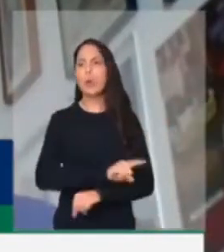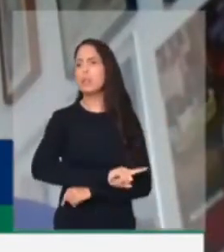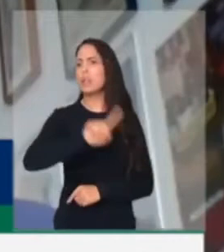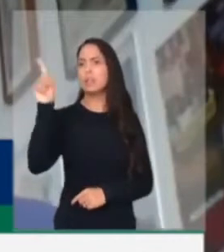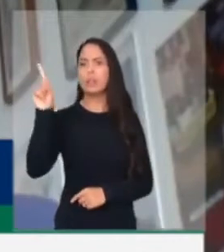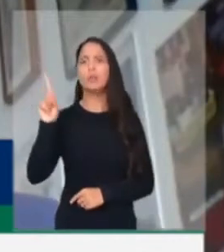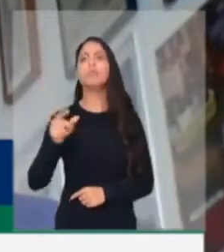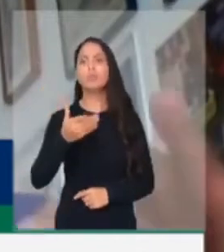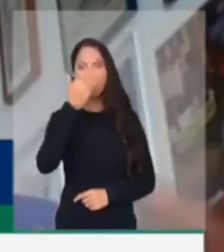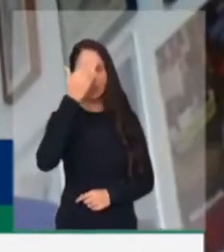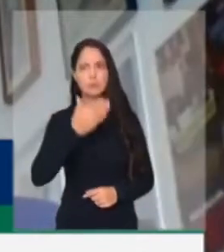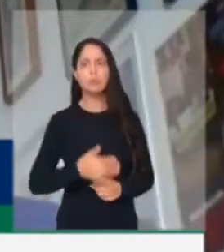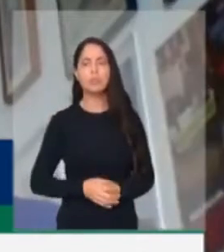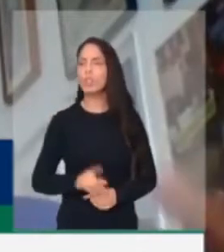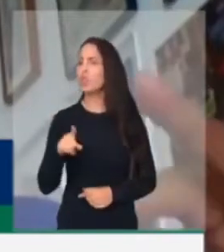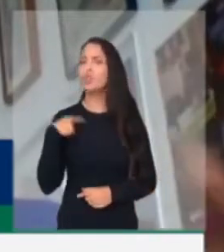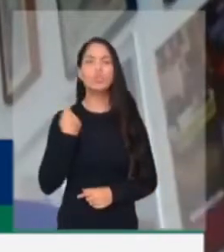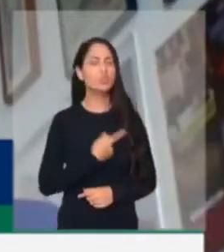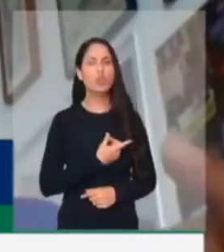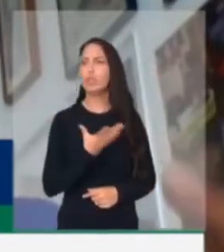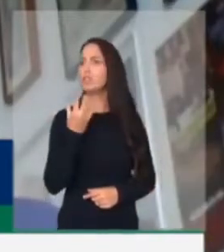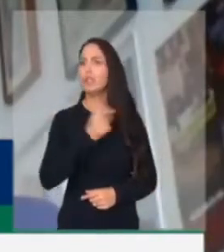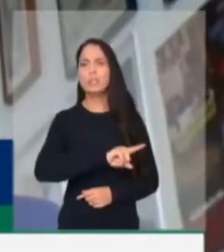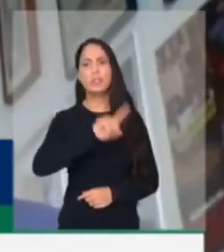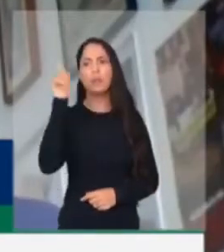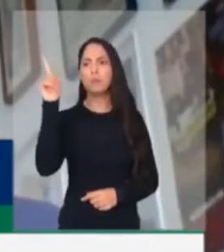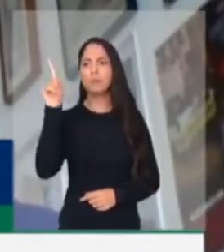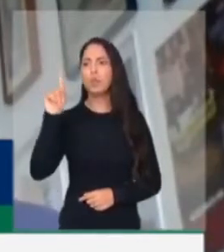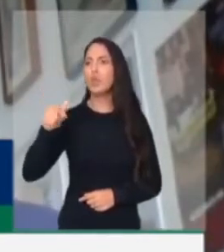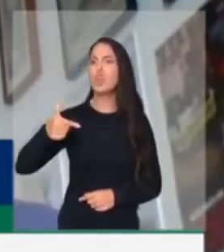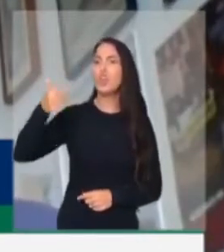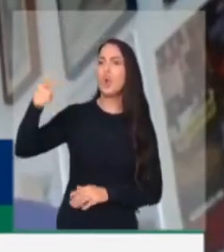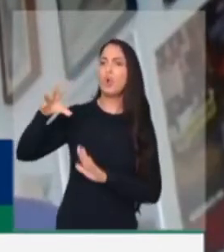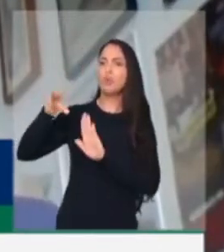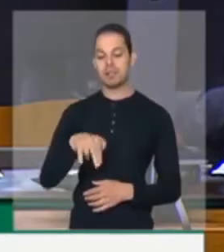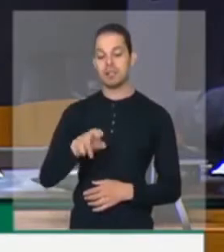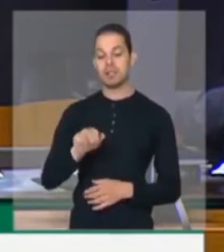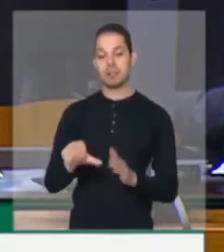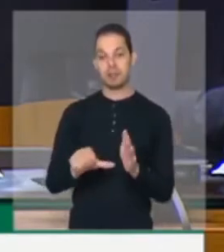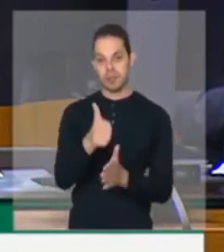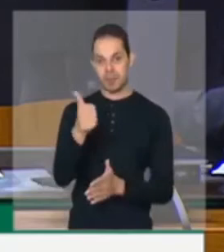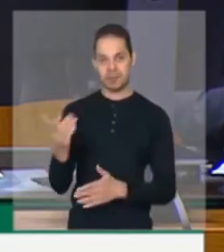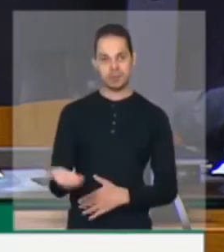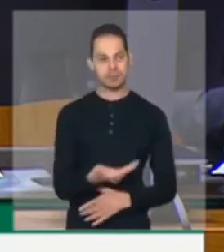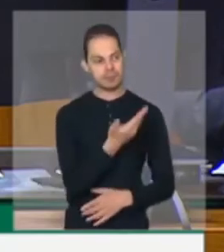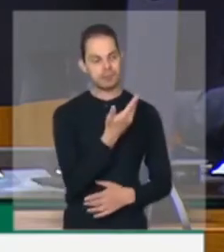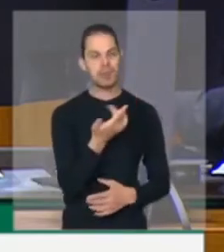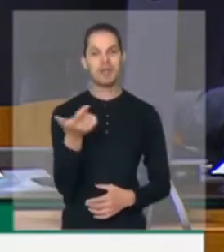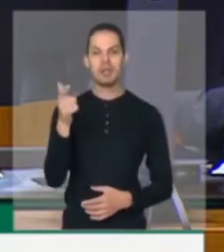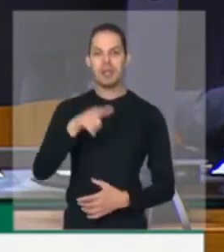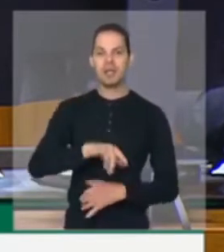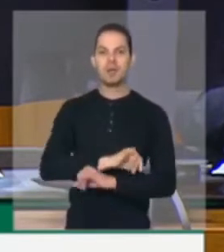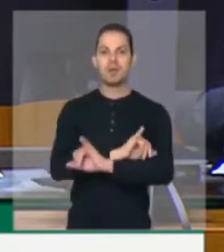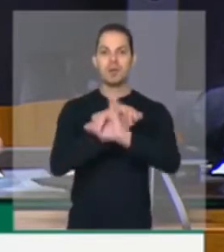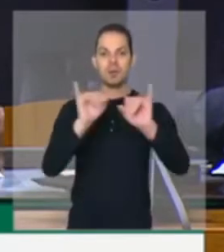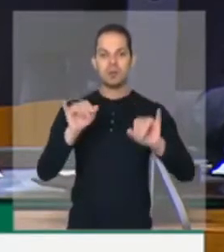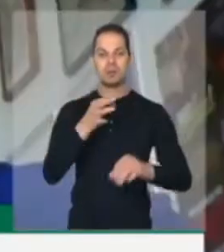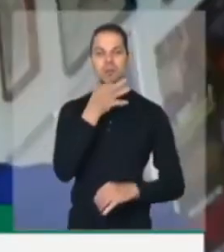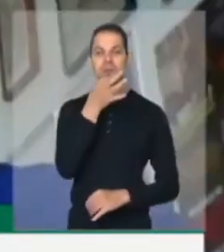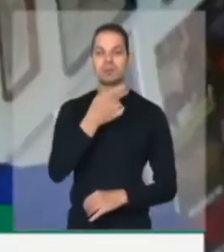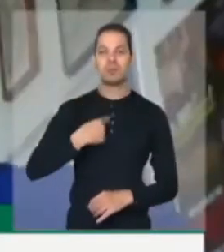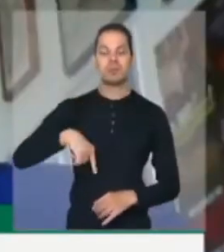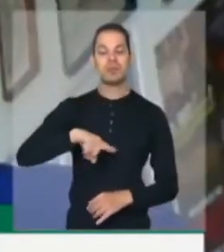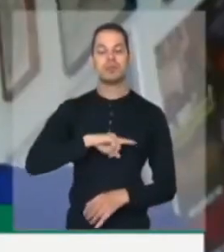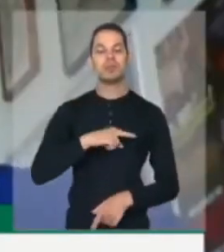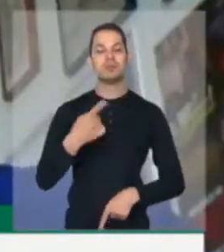adiamento, quero dizer ao senhor, e não aceitamos a introdução de novos itens na pauta. Eu queria reiterar mais uma vez a nossa posição